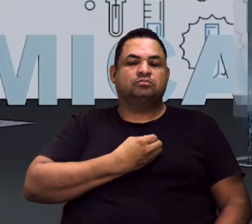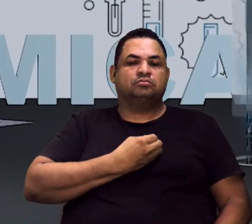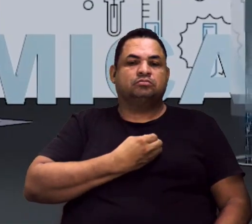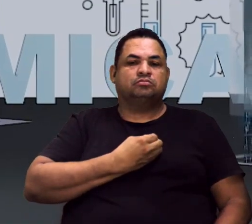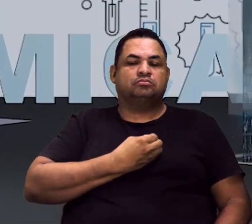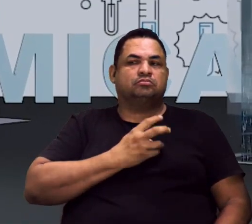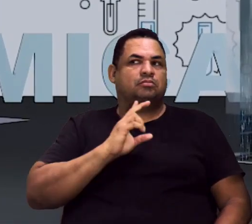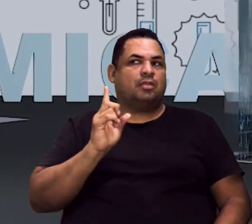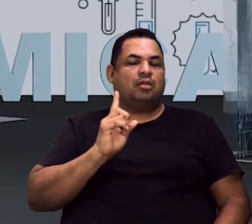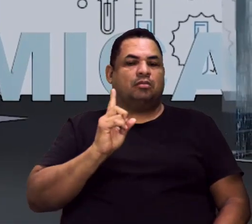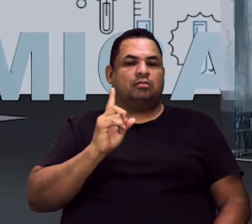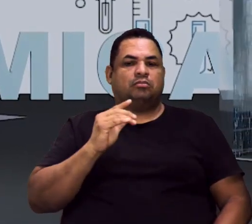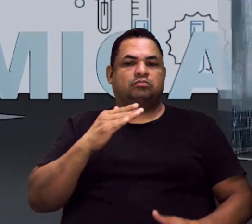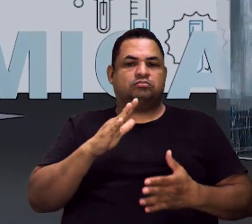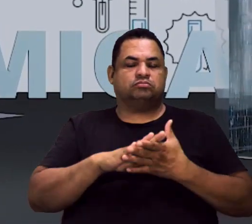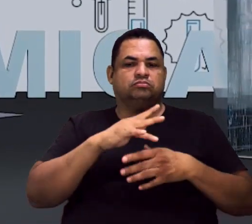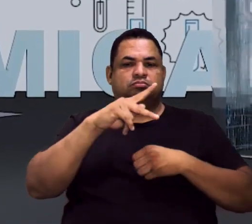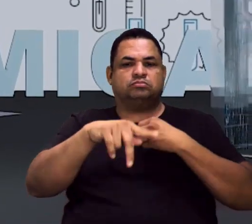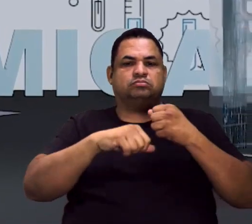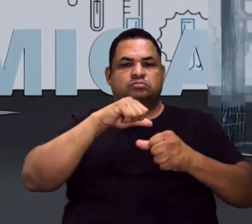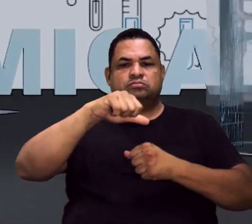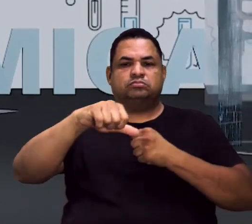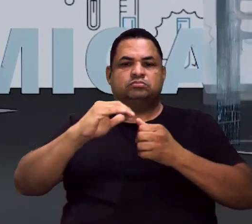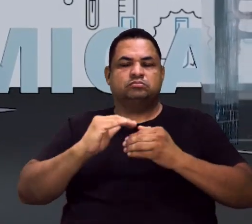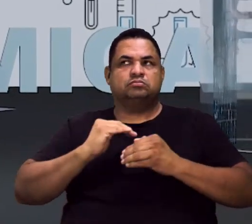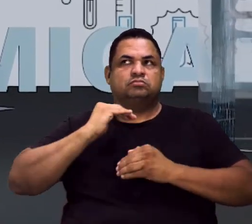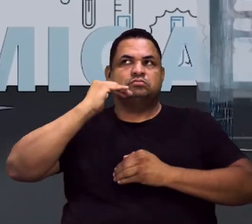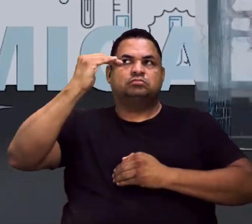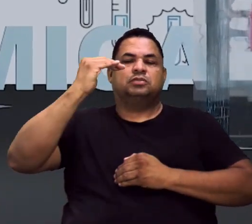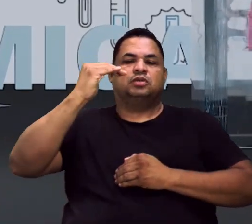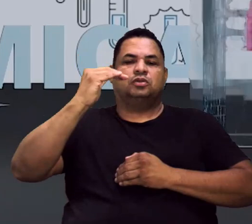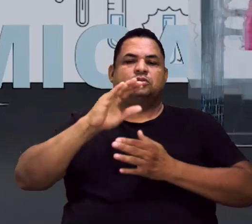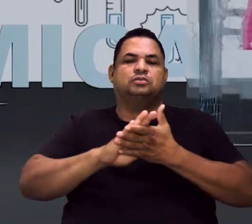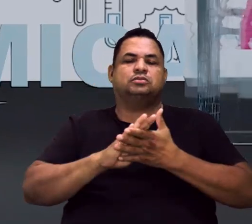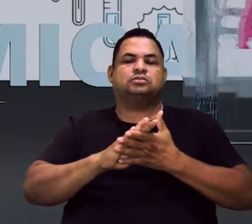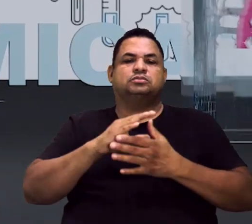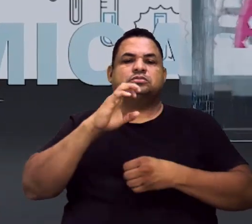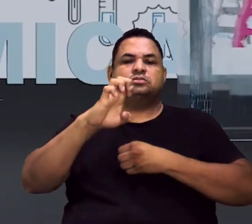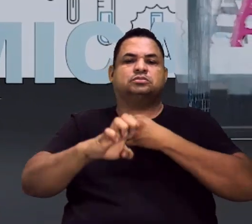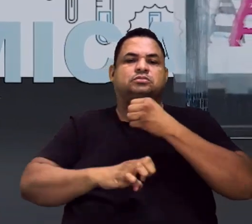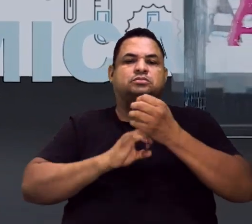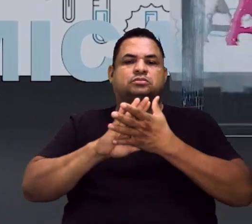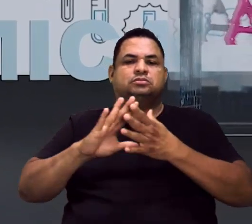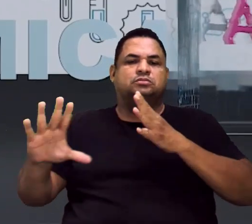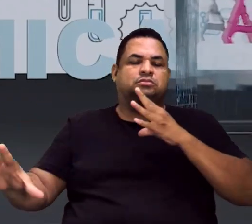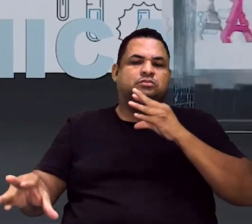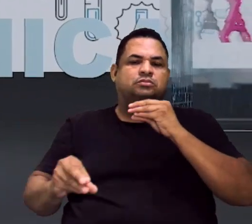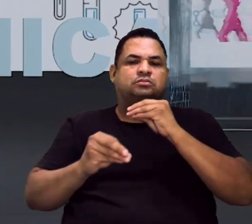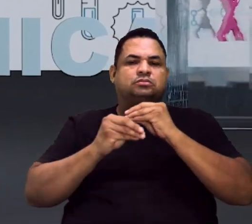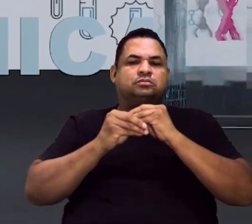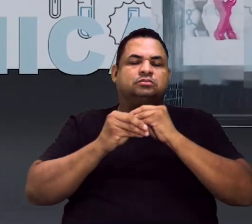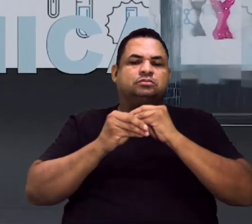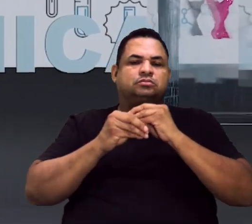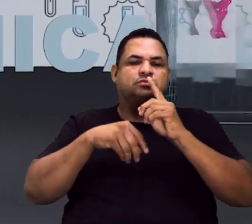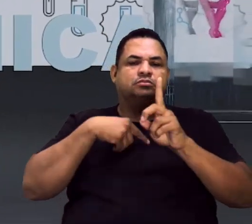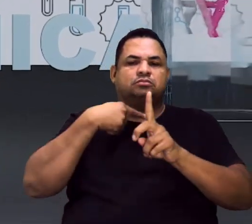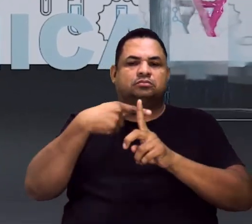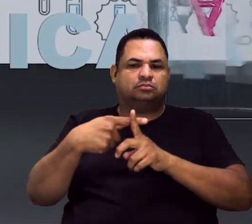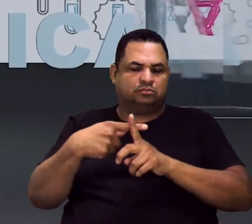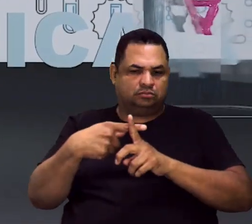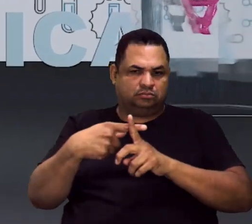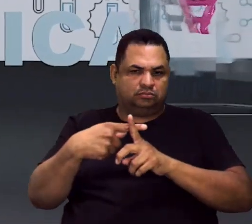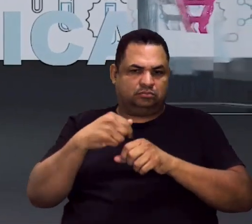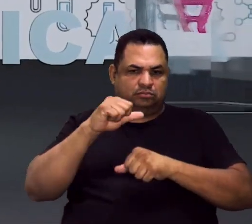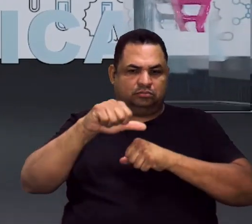ao de elétrons, próton se torna maior do que elétrons, e aí ele adquire carga positiva,